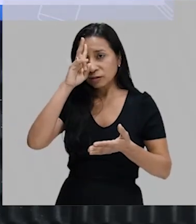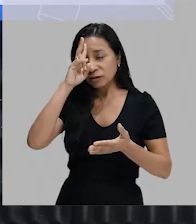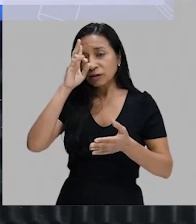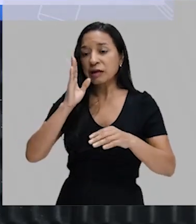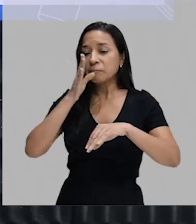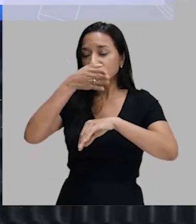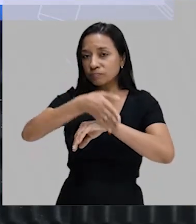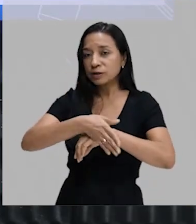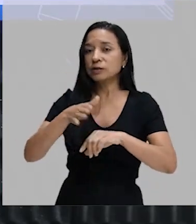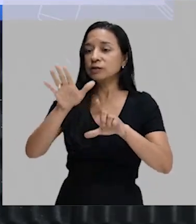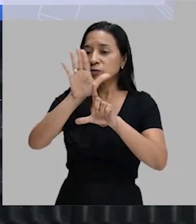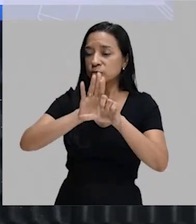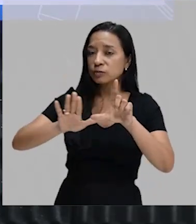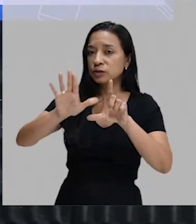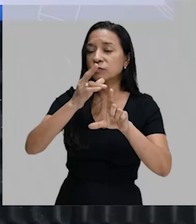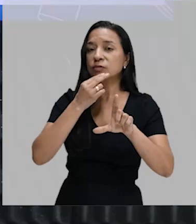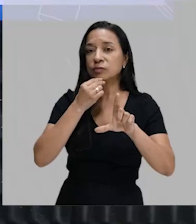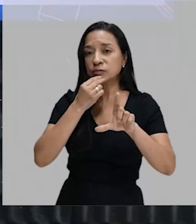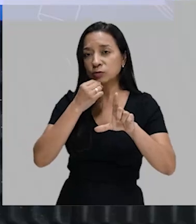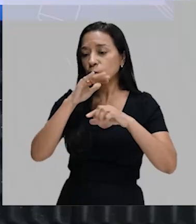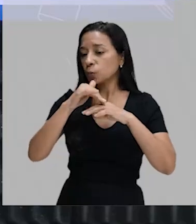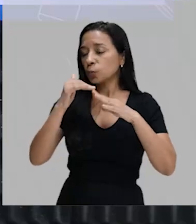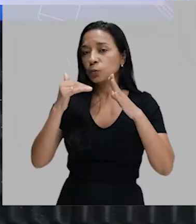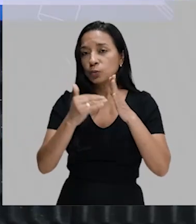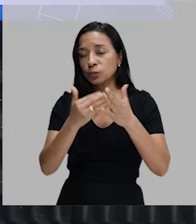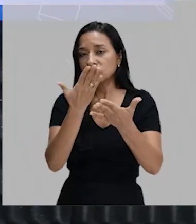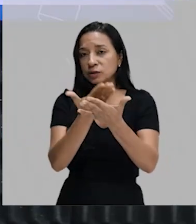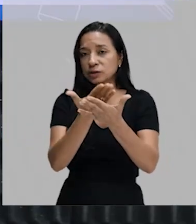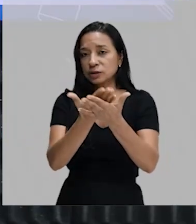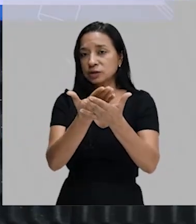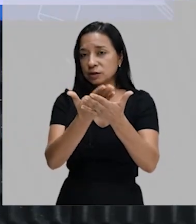plataforma Gonçalves Dias, lá estão todas